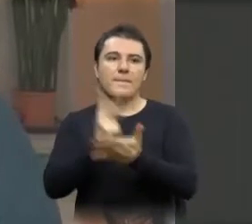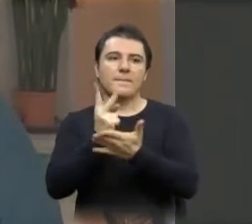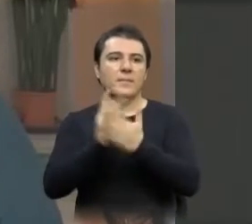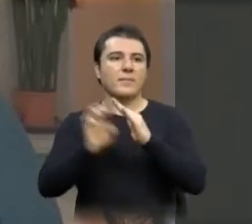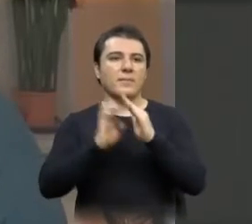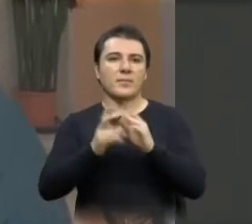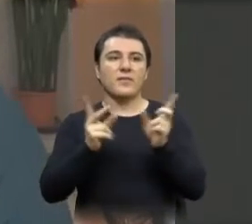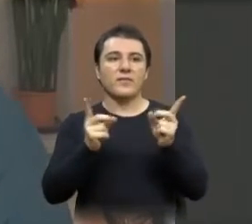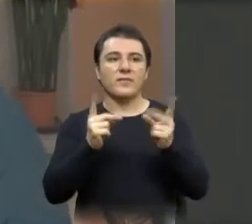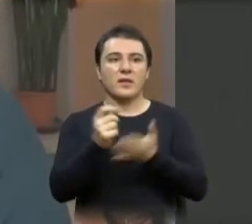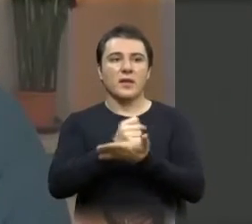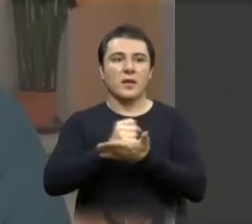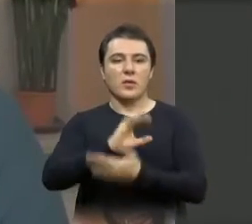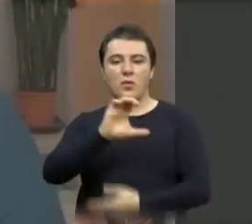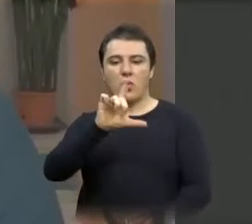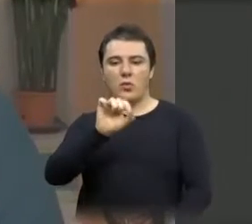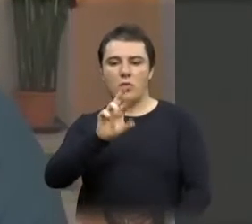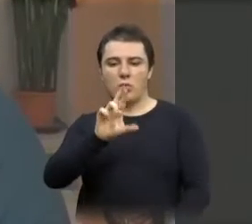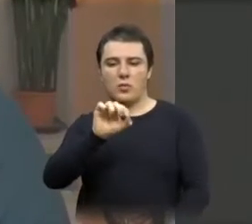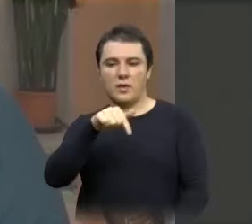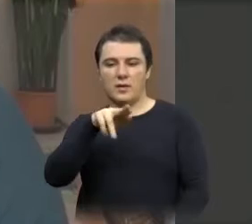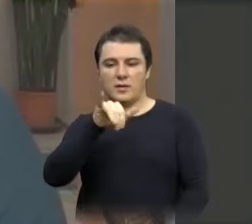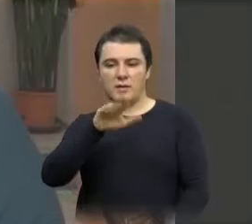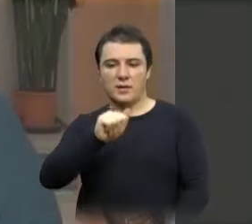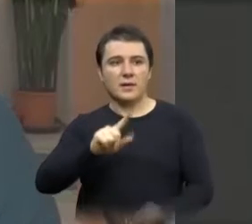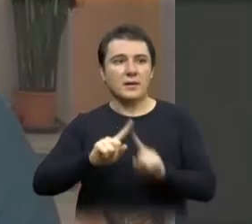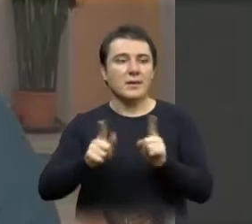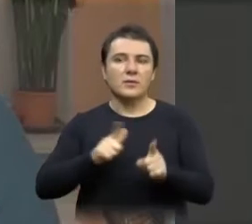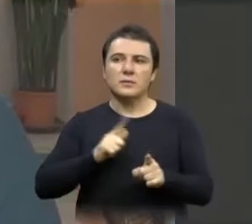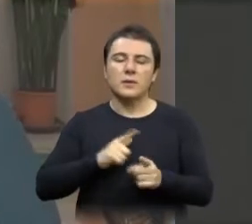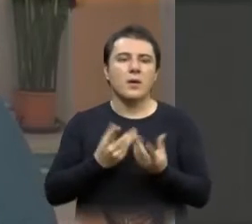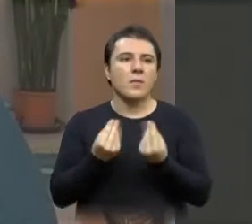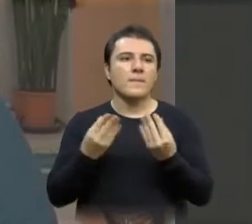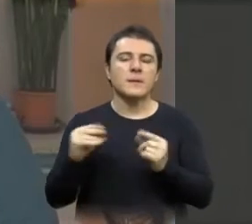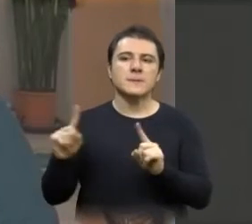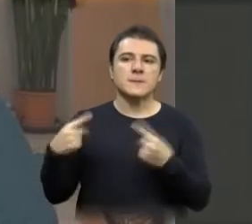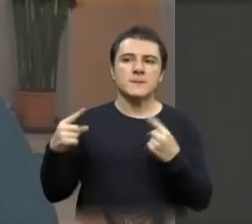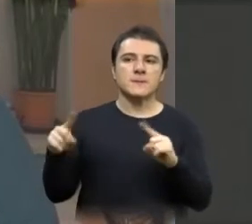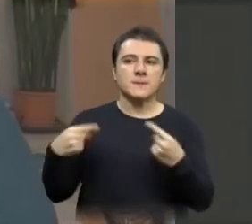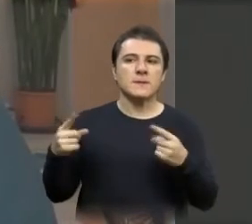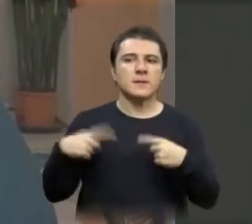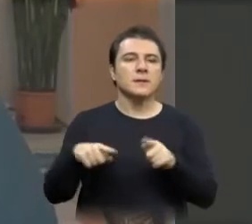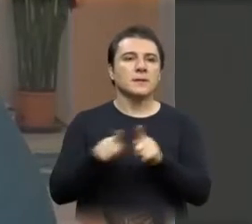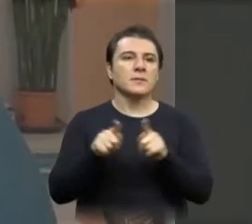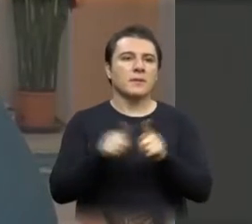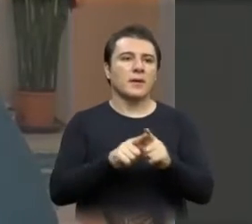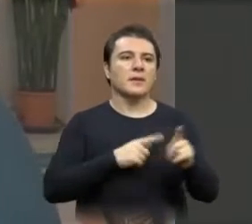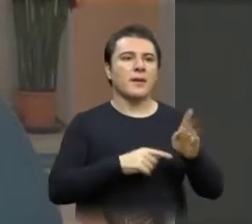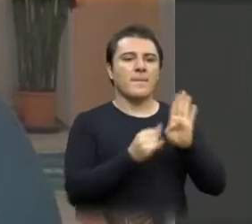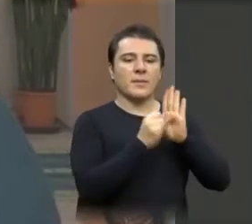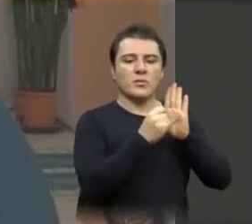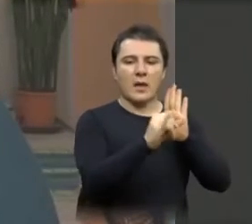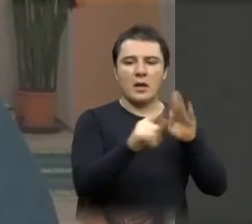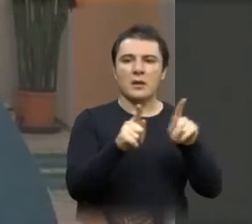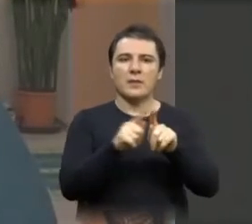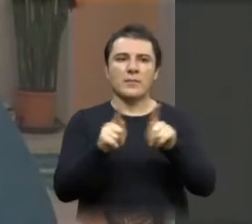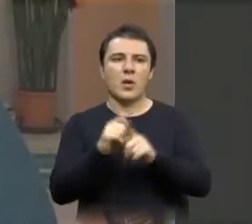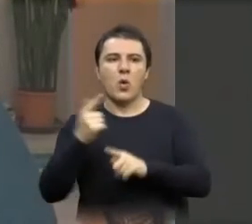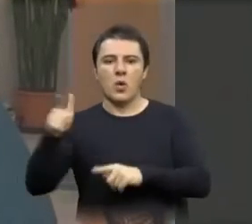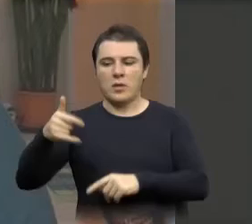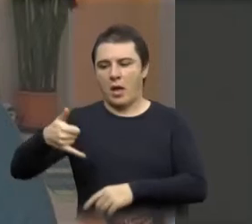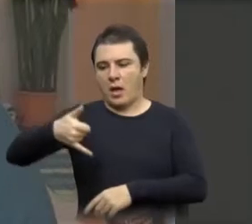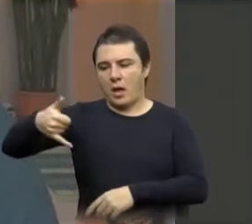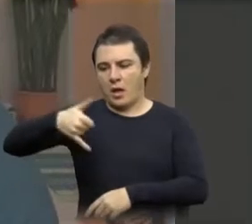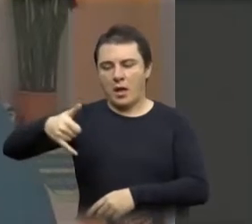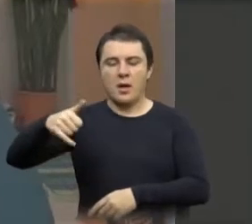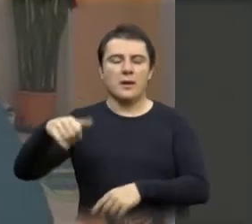este governo. Então, é muita perturbação política. Com as questões da Petrobras, da Eletrobras, nós estamos vivendo um momento